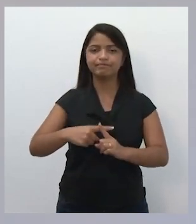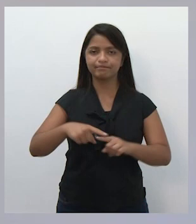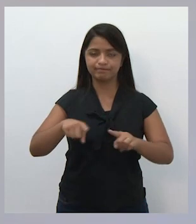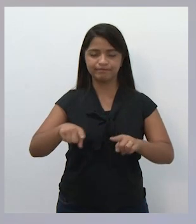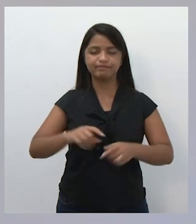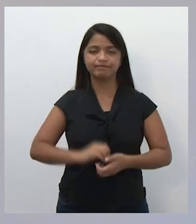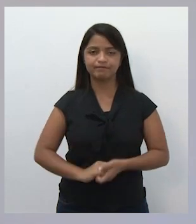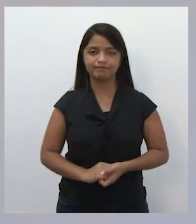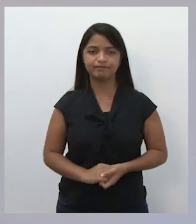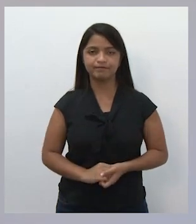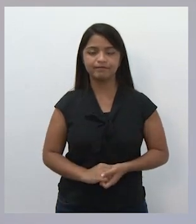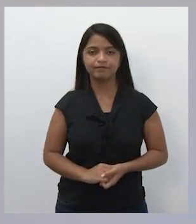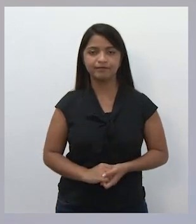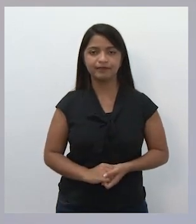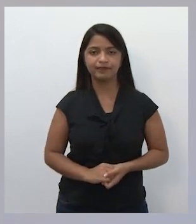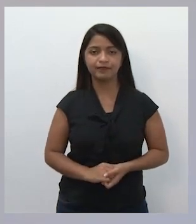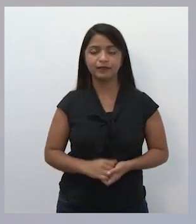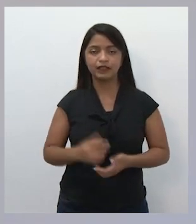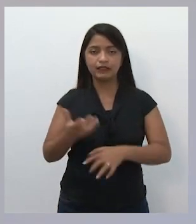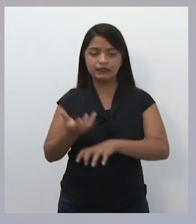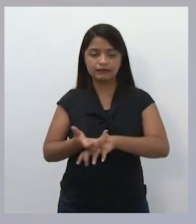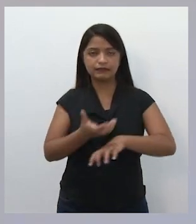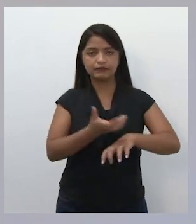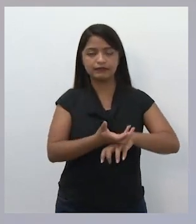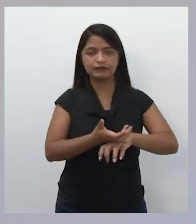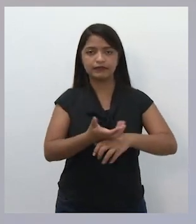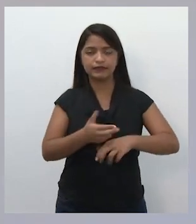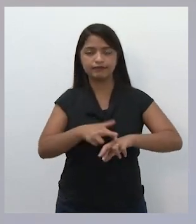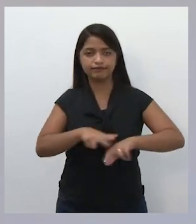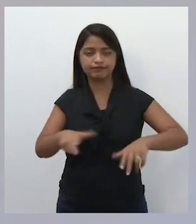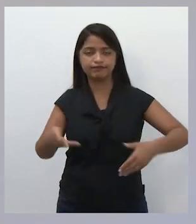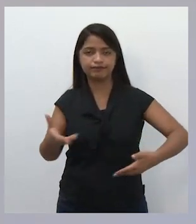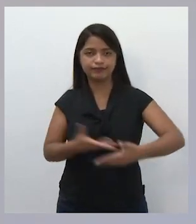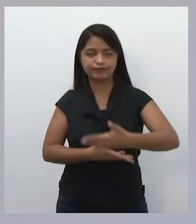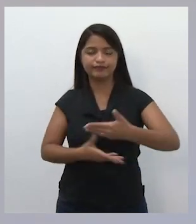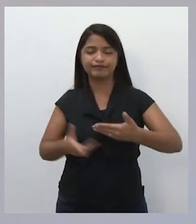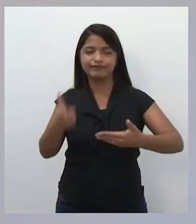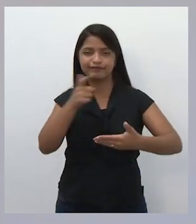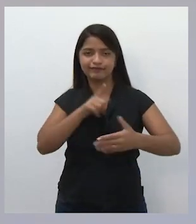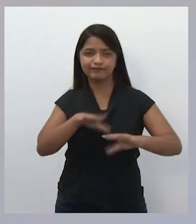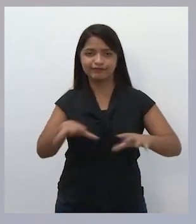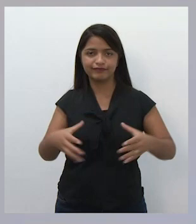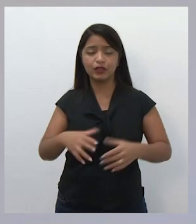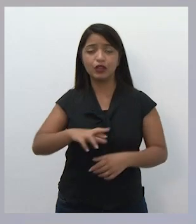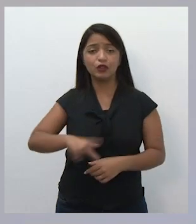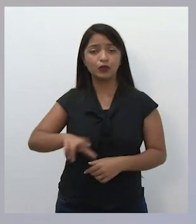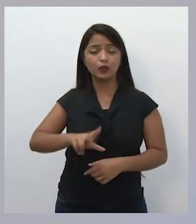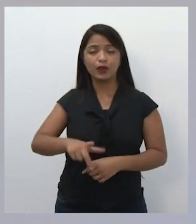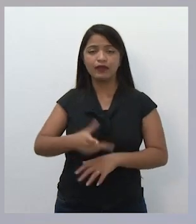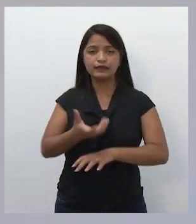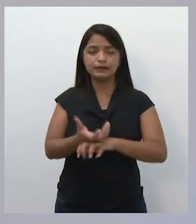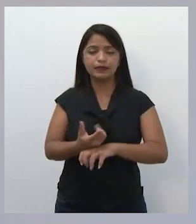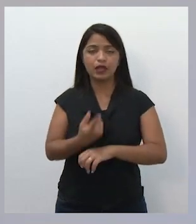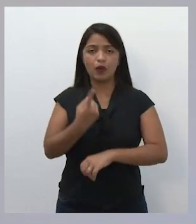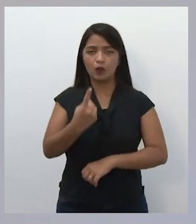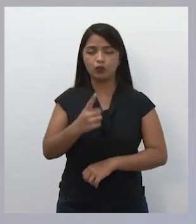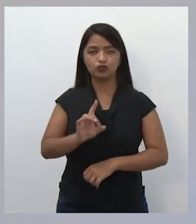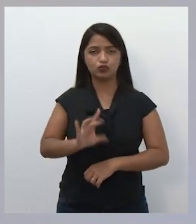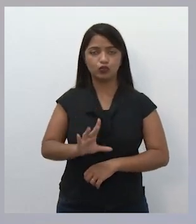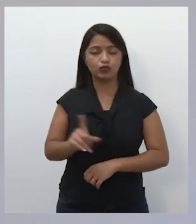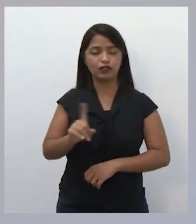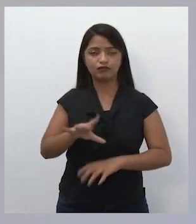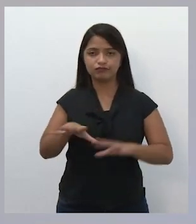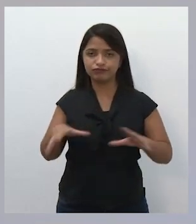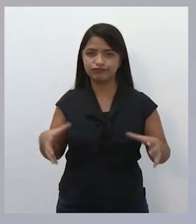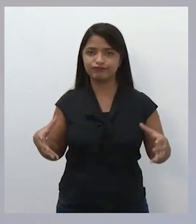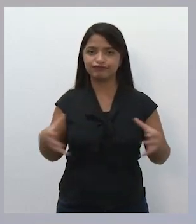dessa integração entre os componentes, deixar de ser uma pecinha do quebra-cabeça para ser um todo, né? Sair